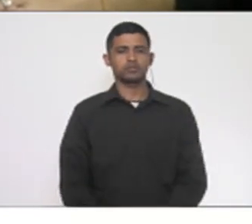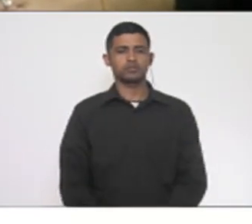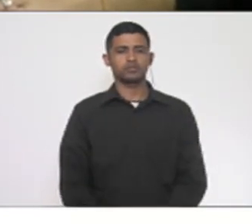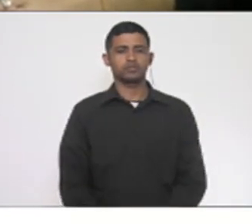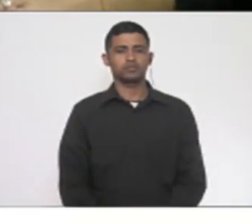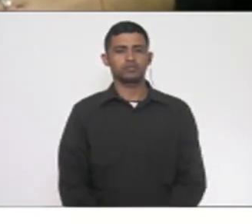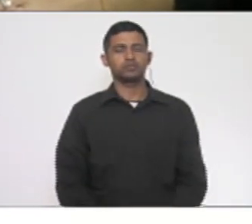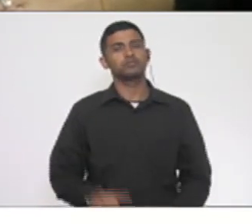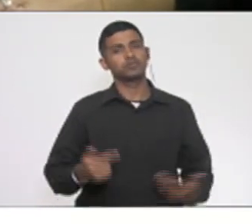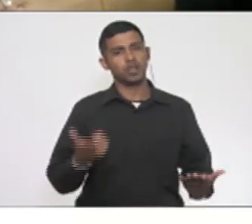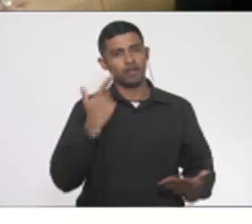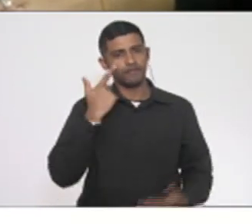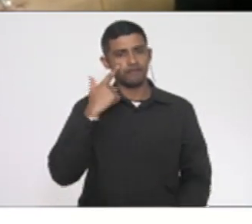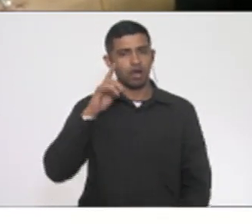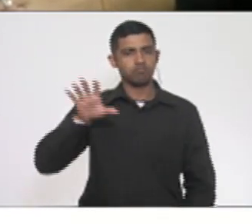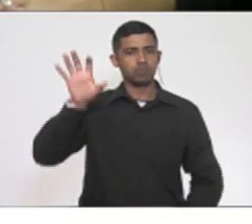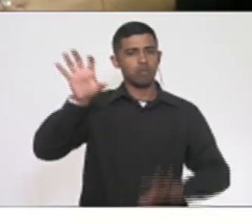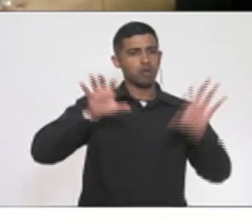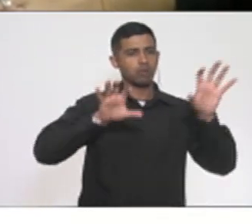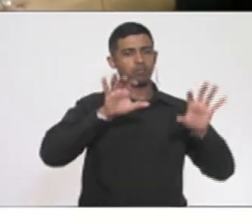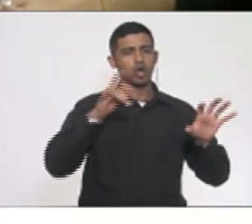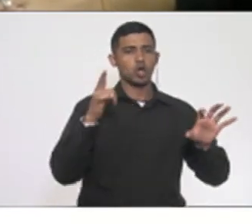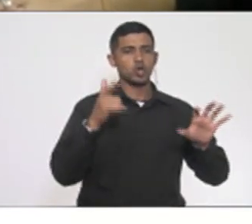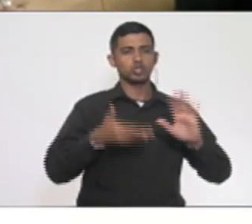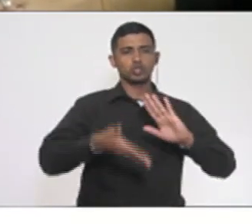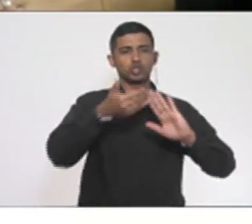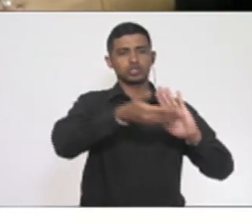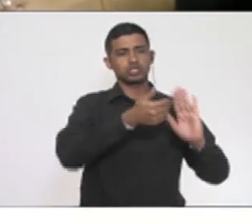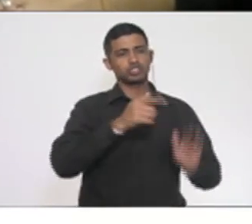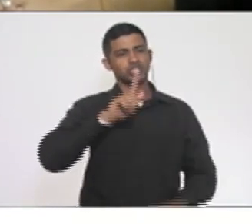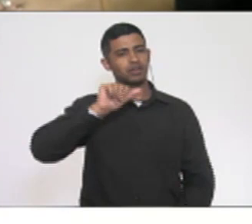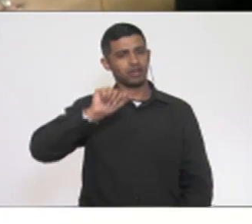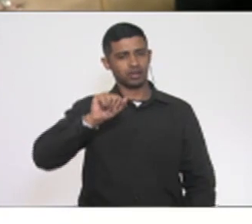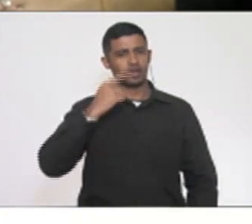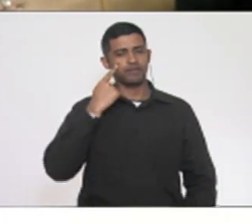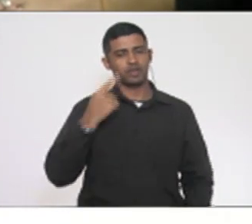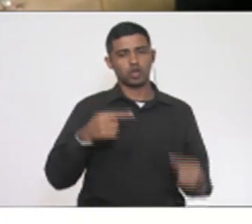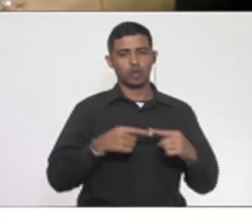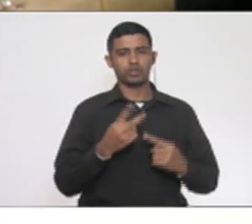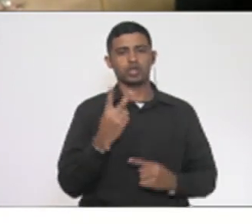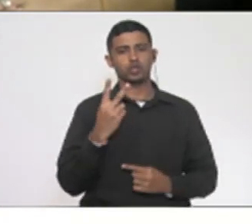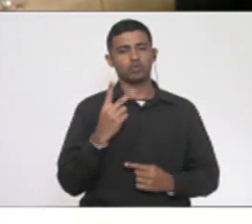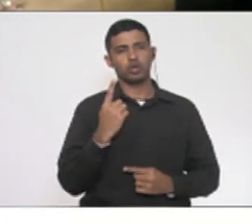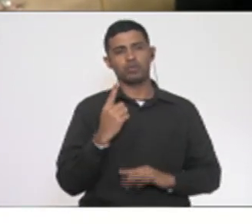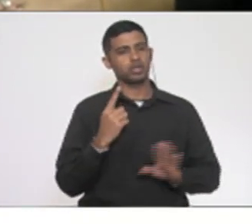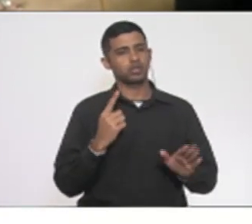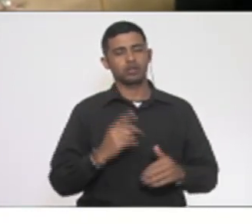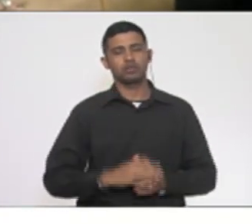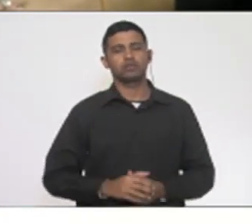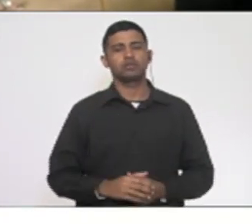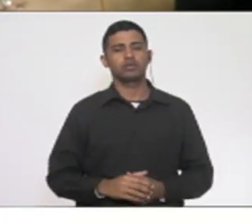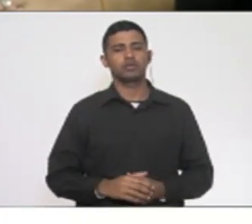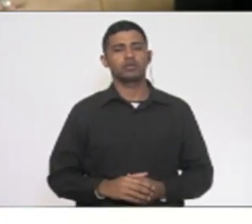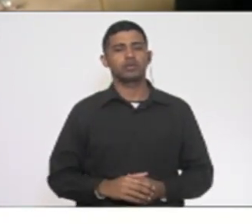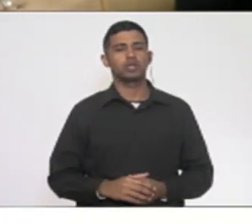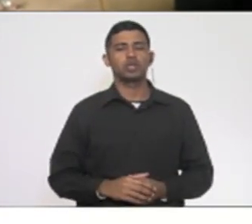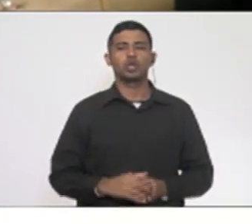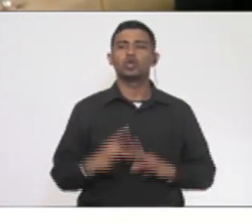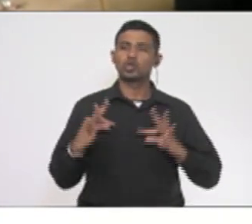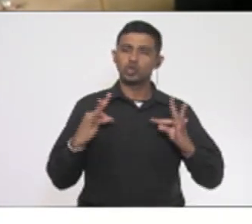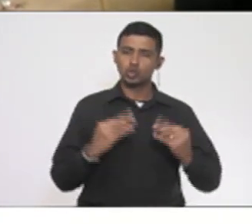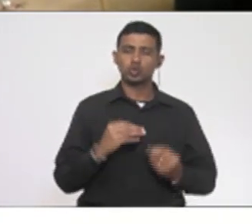por zona, tirando a Comgás, que é uma zona mais complexa, que são 2 zonas de saída e não uma só. As outras todas, MS